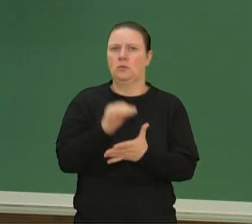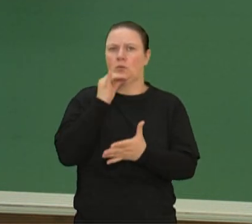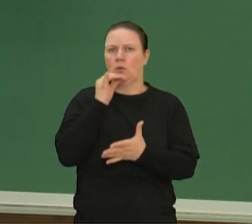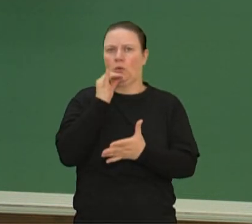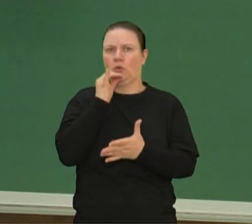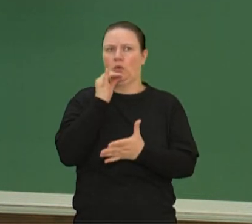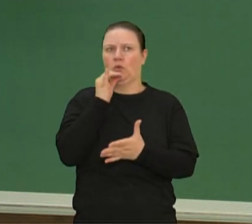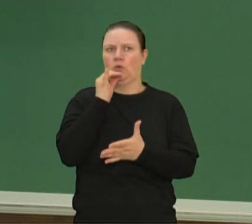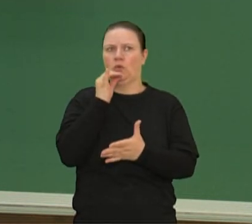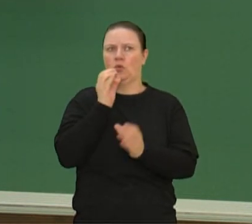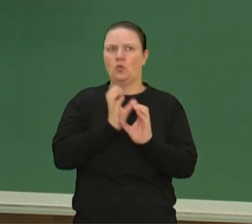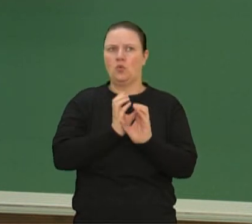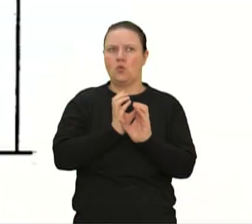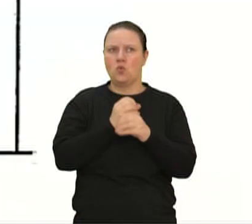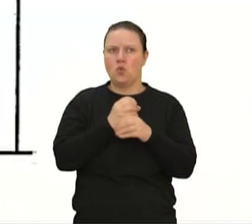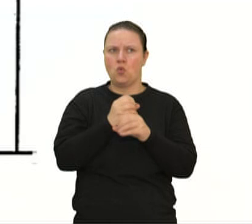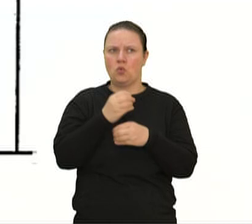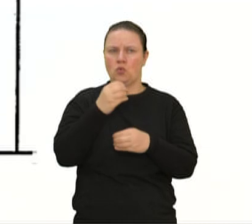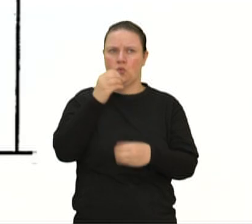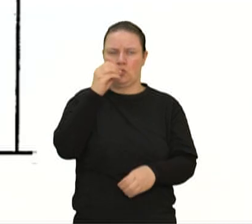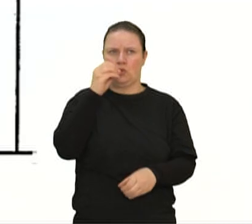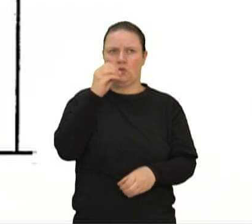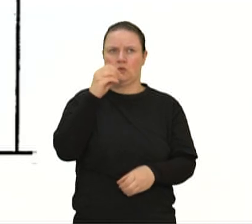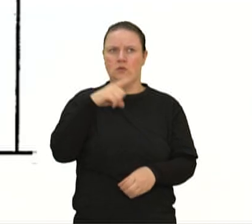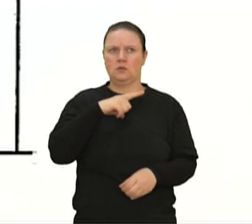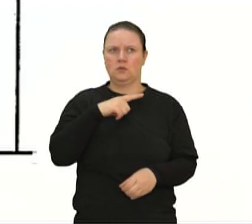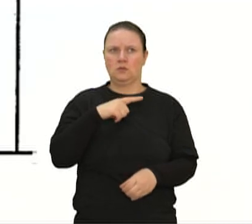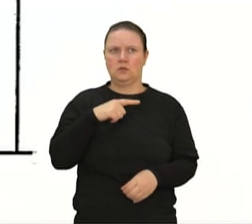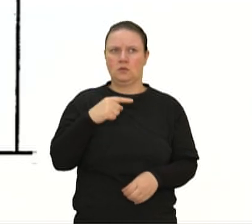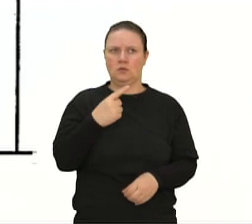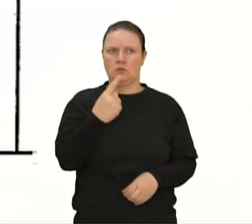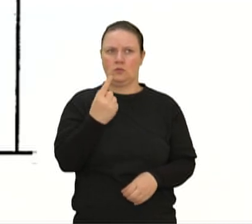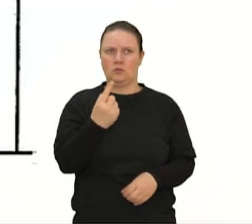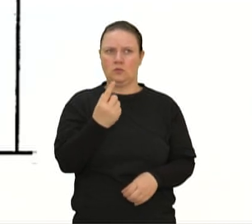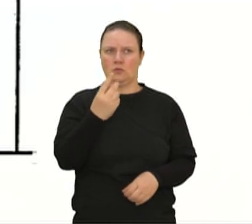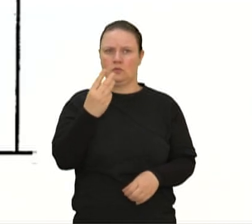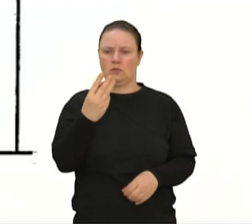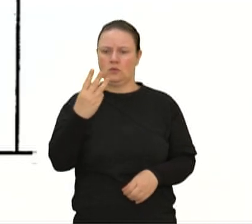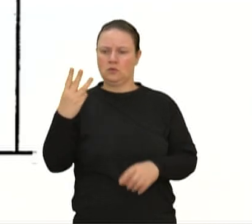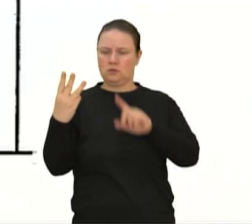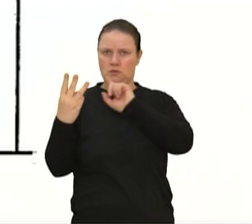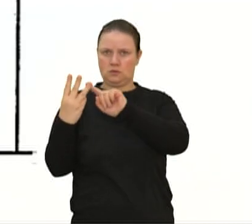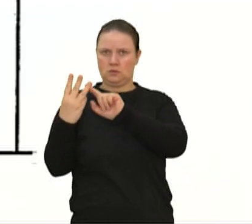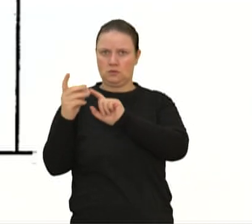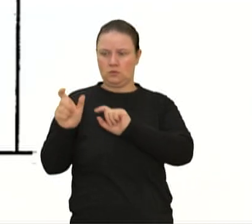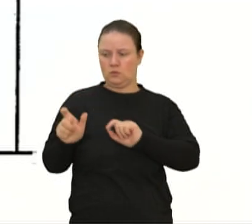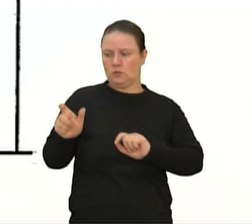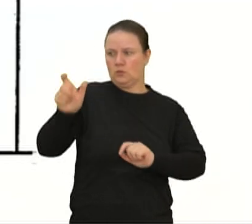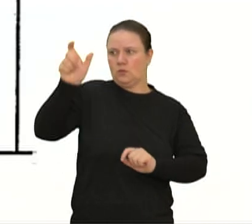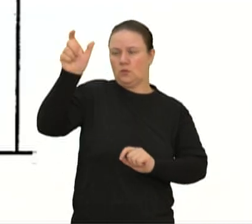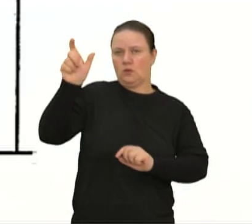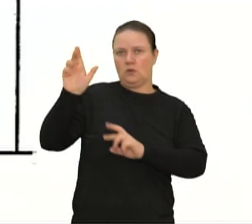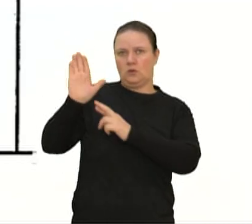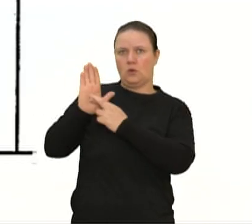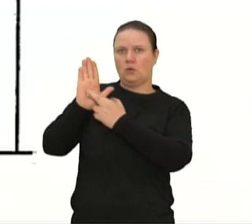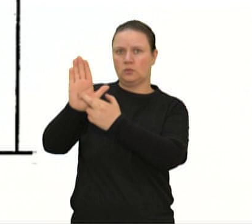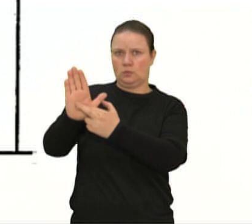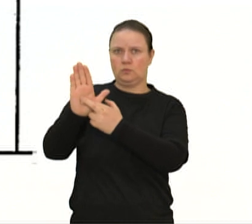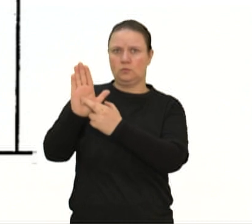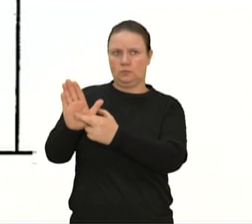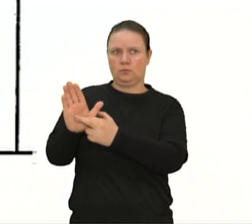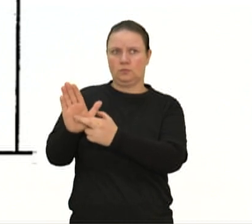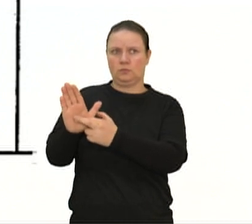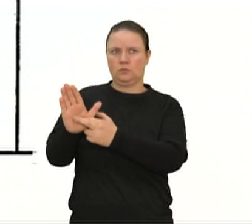discos intervertebrais. Então, nós temos aqui a terceira coluna, ela está em destaque, que é a referência. Então,